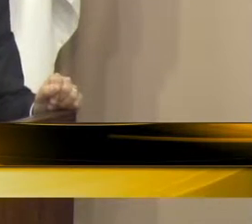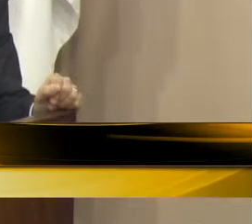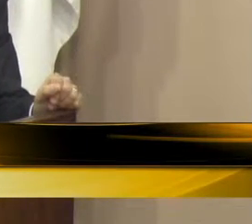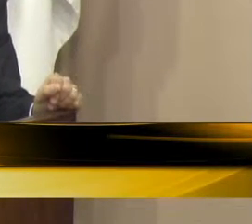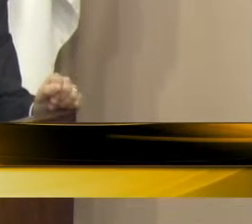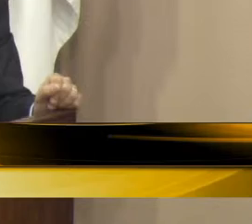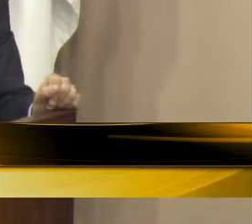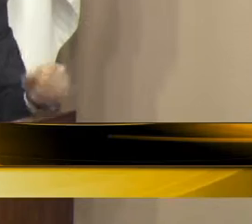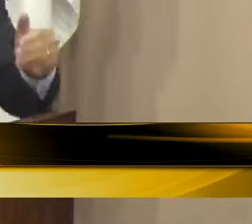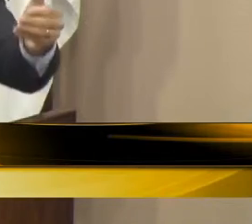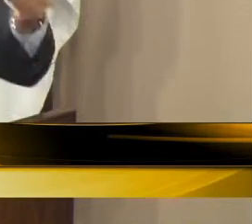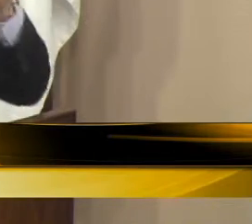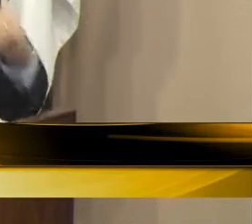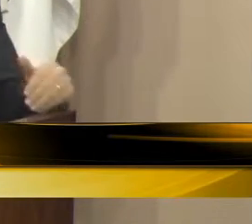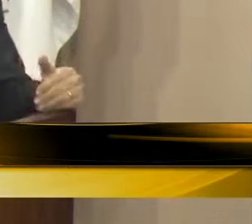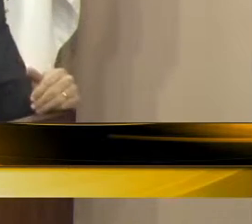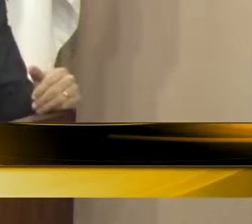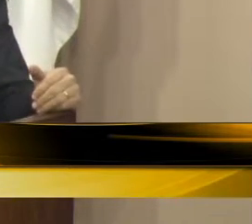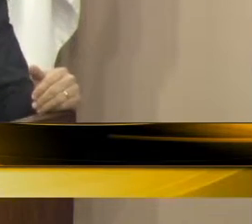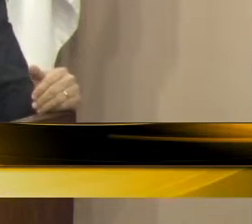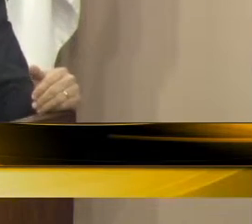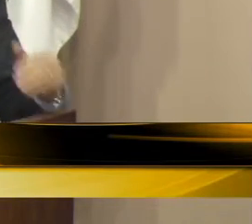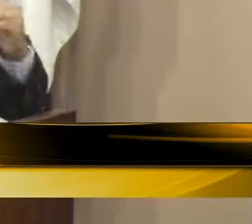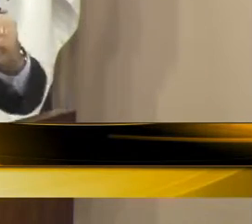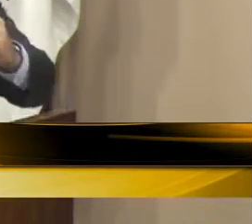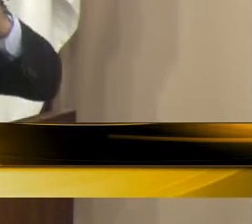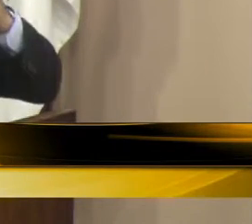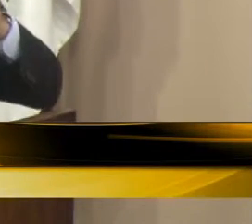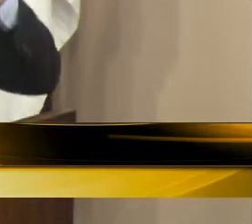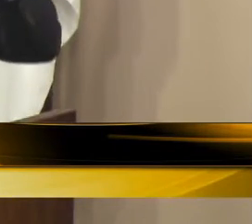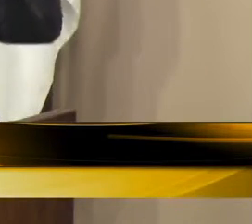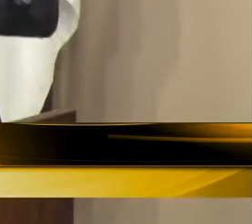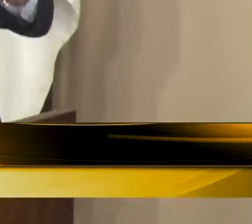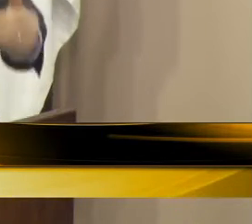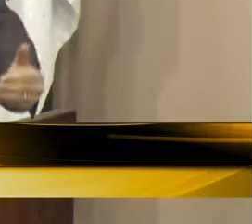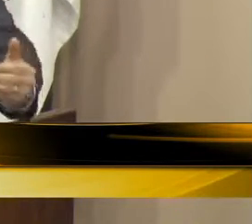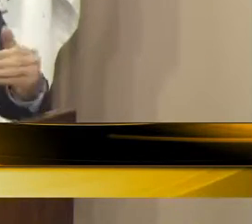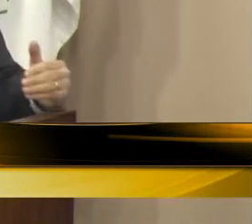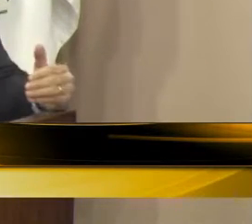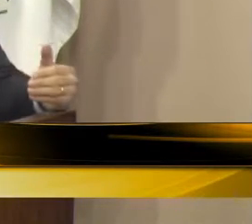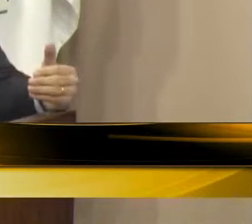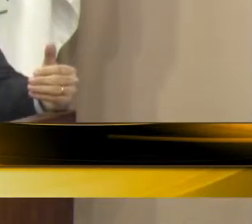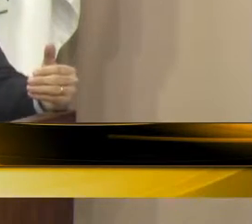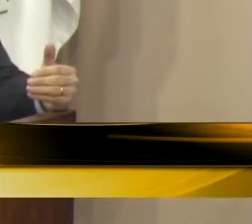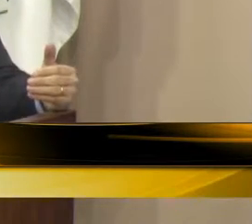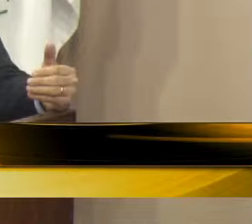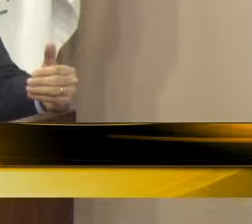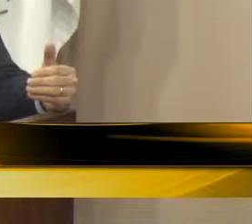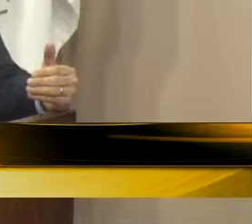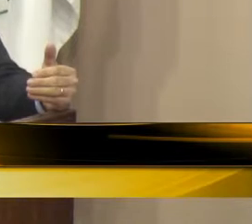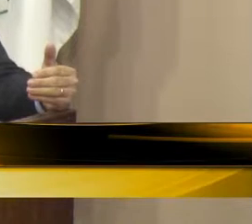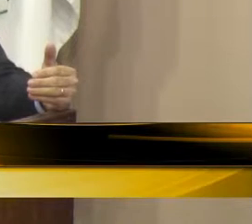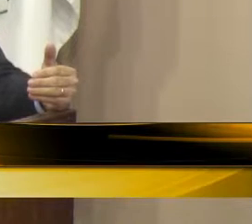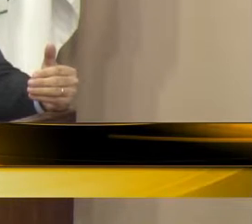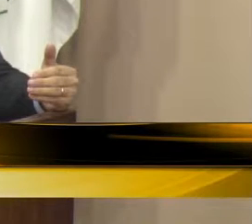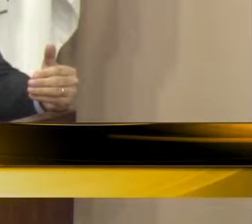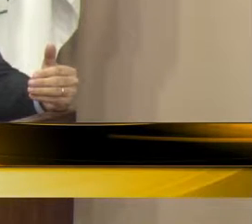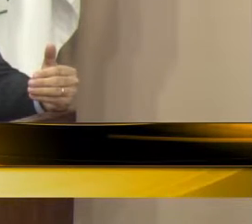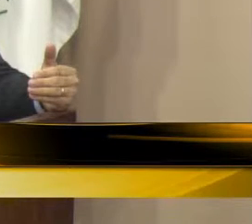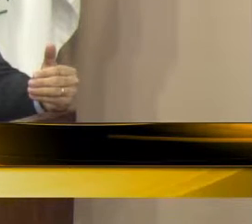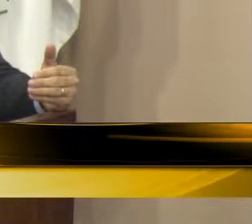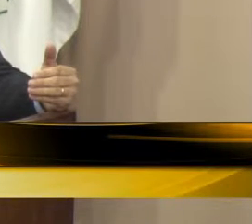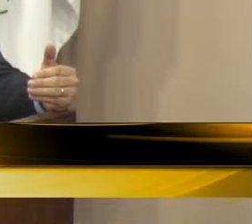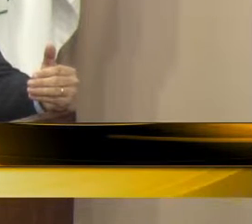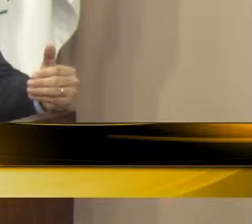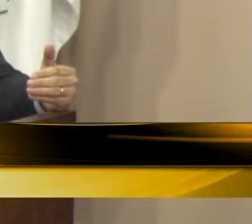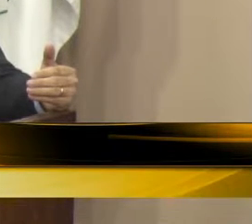trazer esse assunto. Eu não poderia deixar de fazer esse complemento da vossa fala, porque entendo que a comissão tem